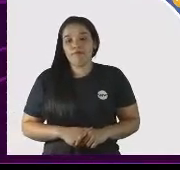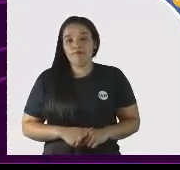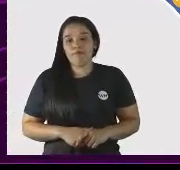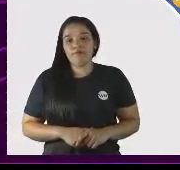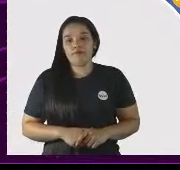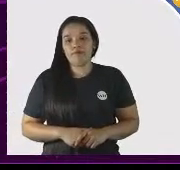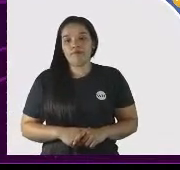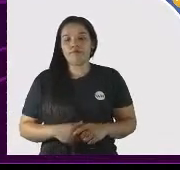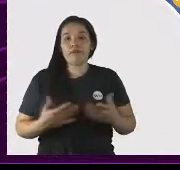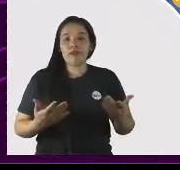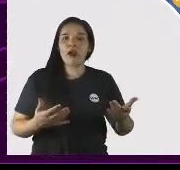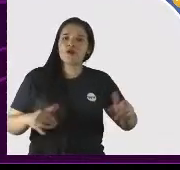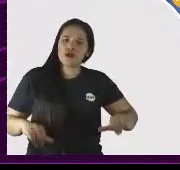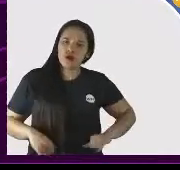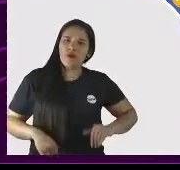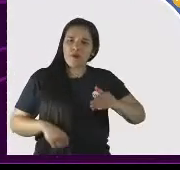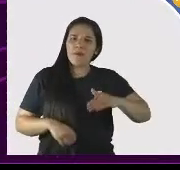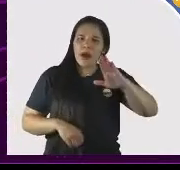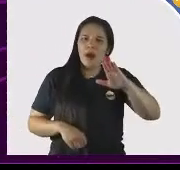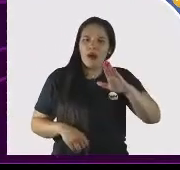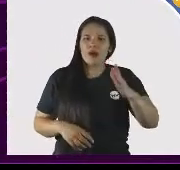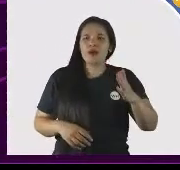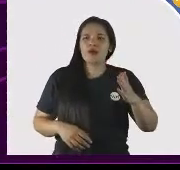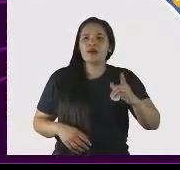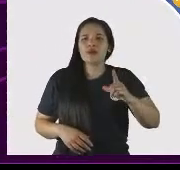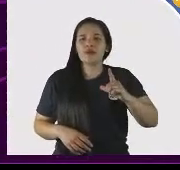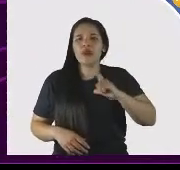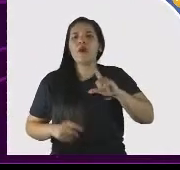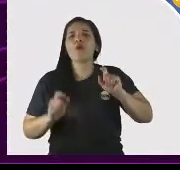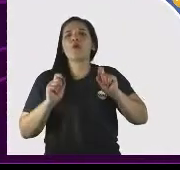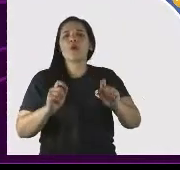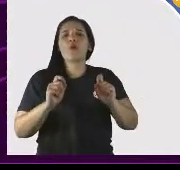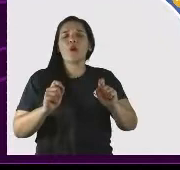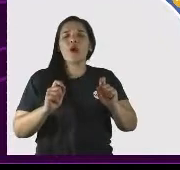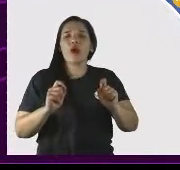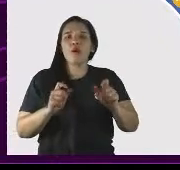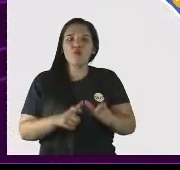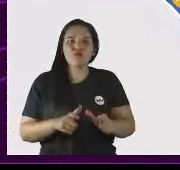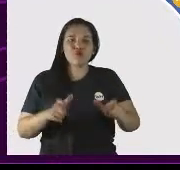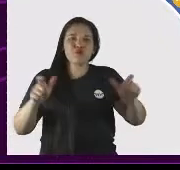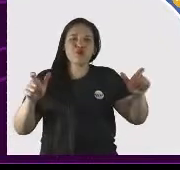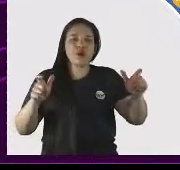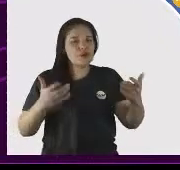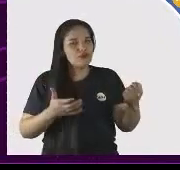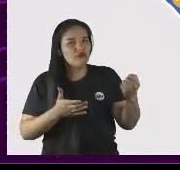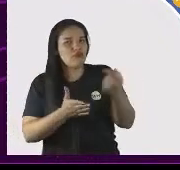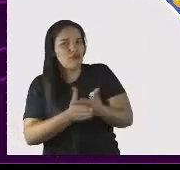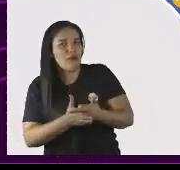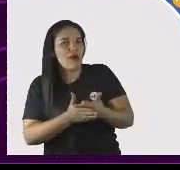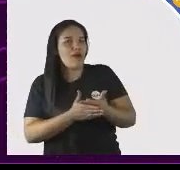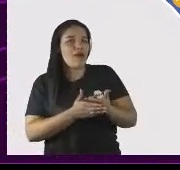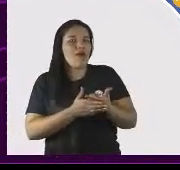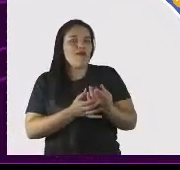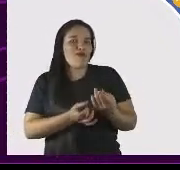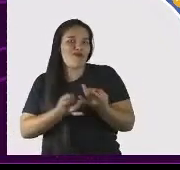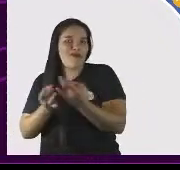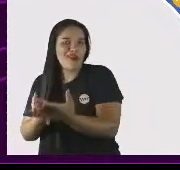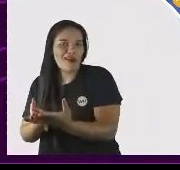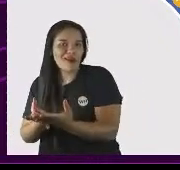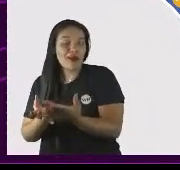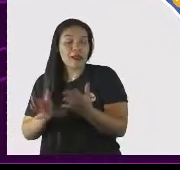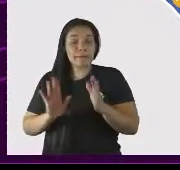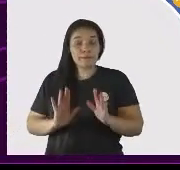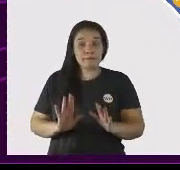sofre mais quem tem obviamente Uma demanda aí maior para atender mas eu acho que essa